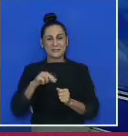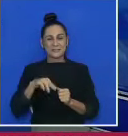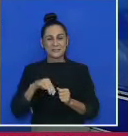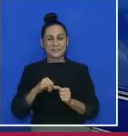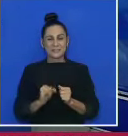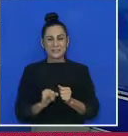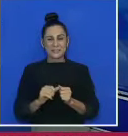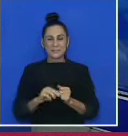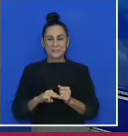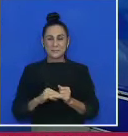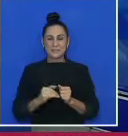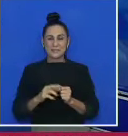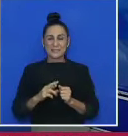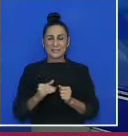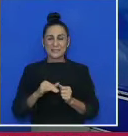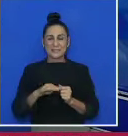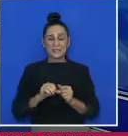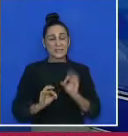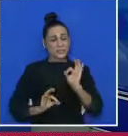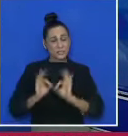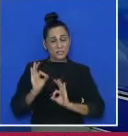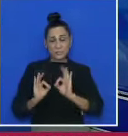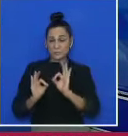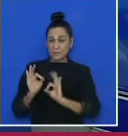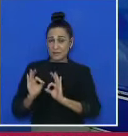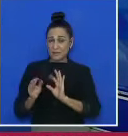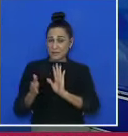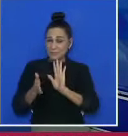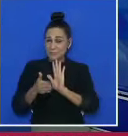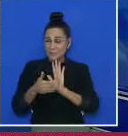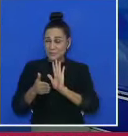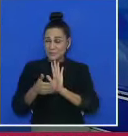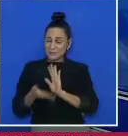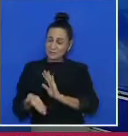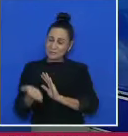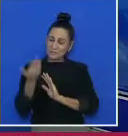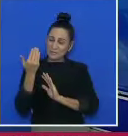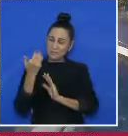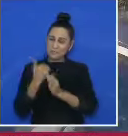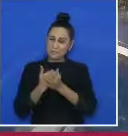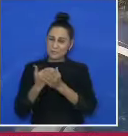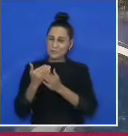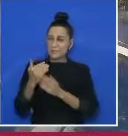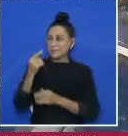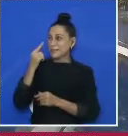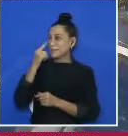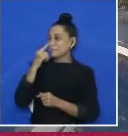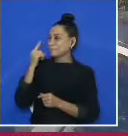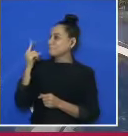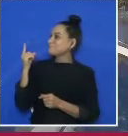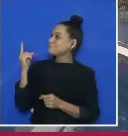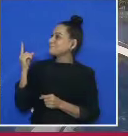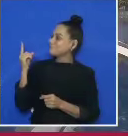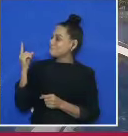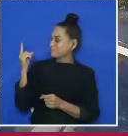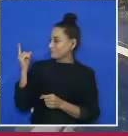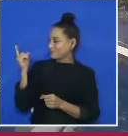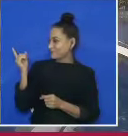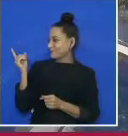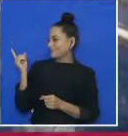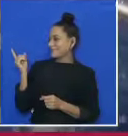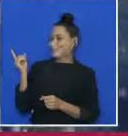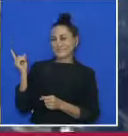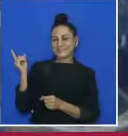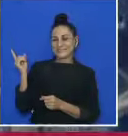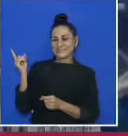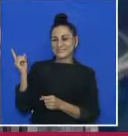E aí, estão preparados? Já estão com as apostas nas mãos? Então vamos lá. Bolas posicionadas,